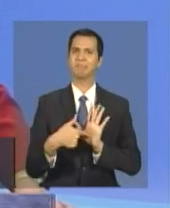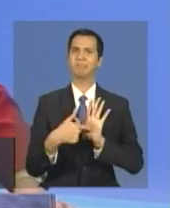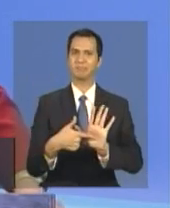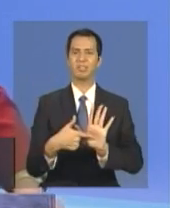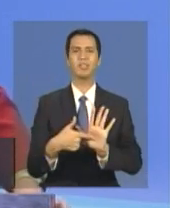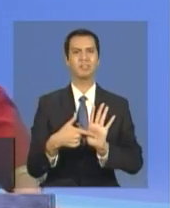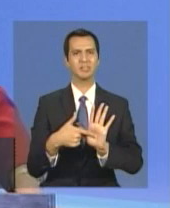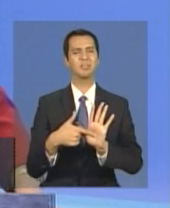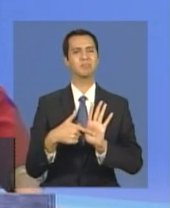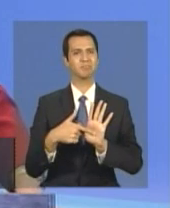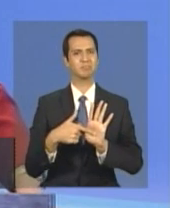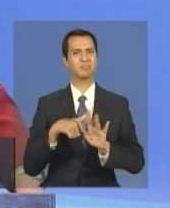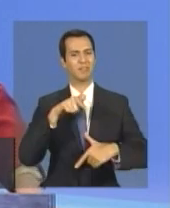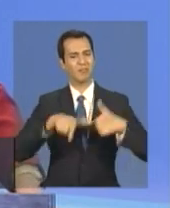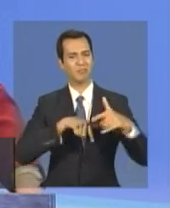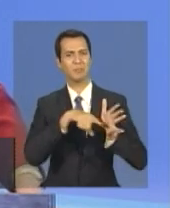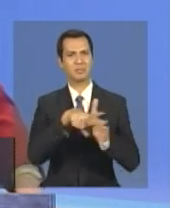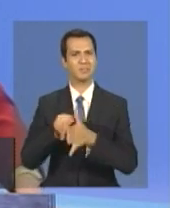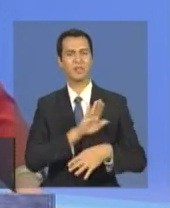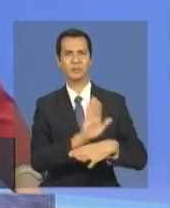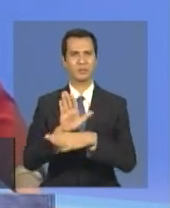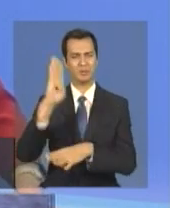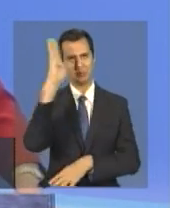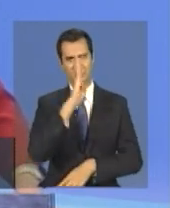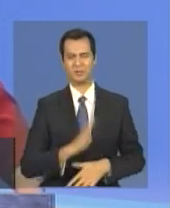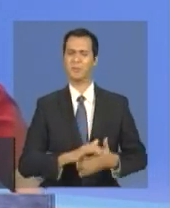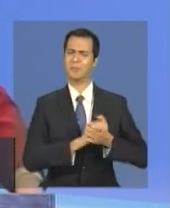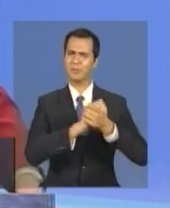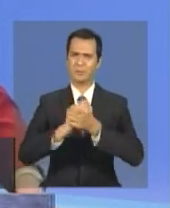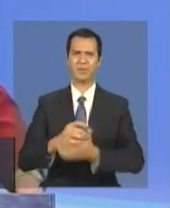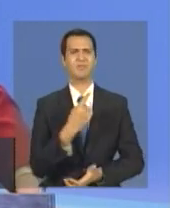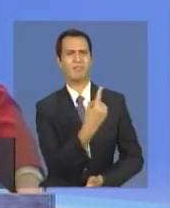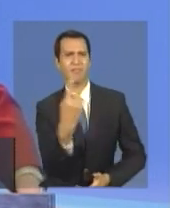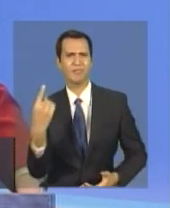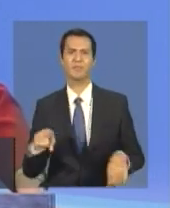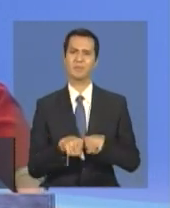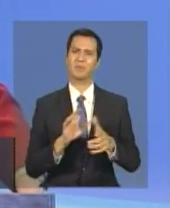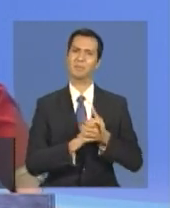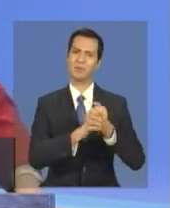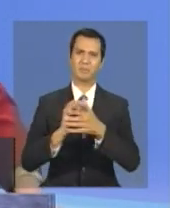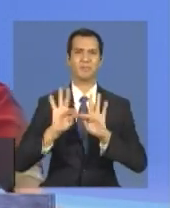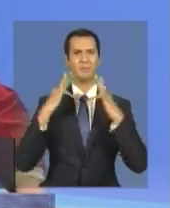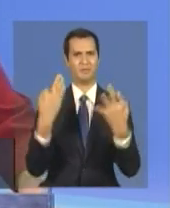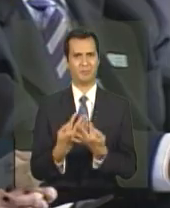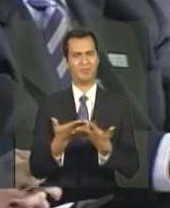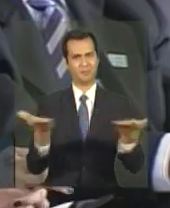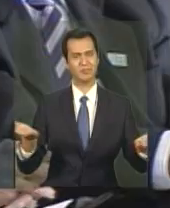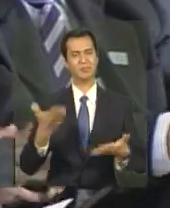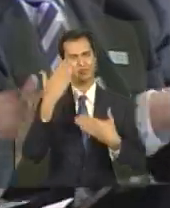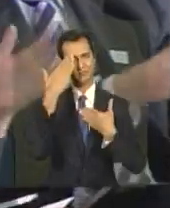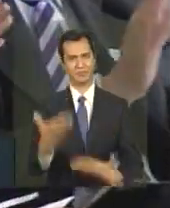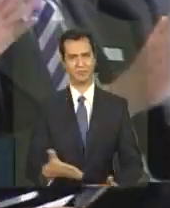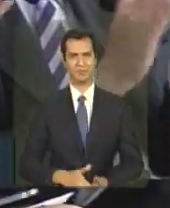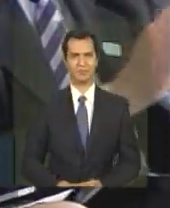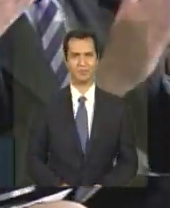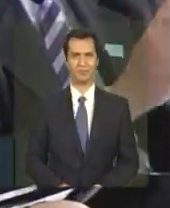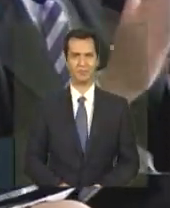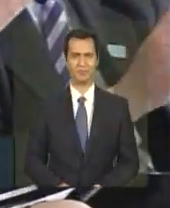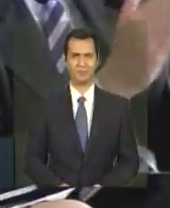sua contribuição nessa área para todo o Brasil. Parabéns a cada um e parabéns às famílias mais uma vez. Muito obrigada.